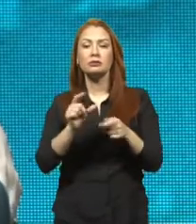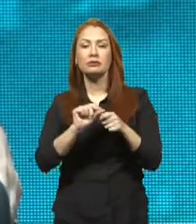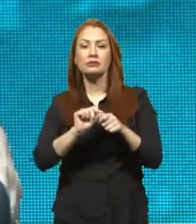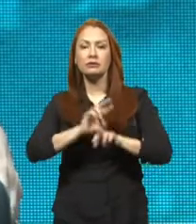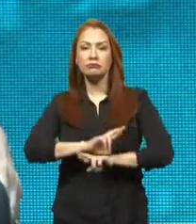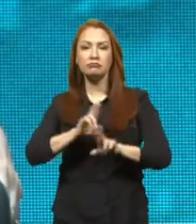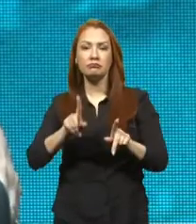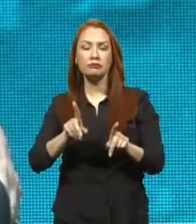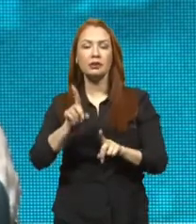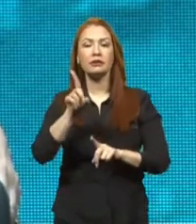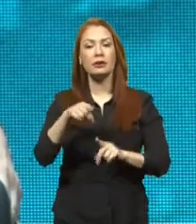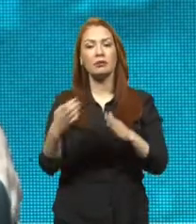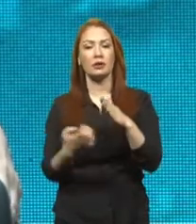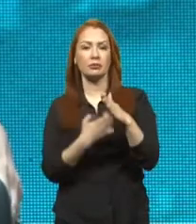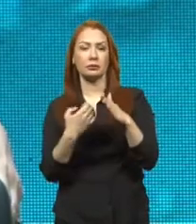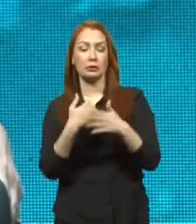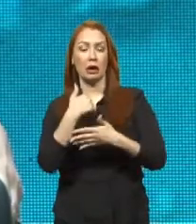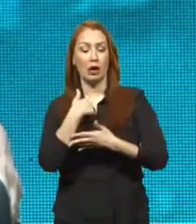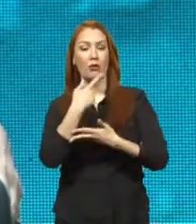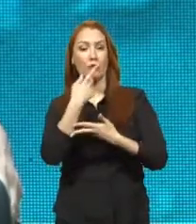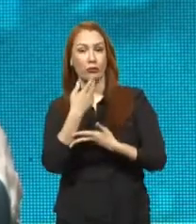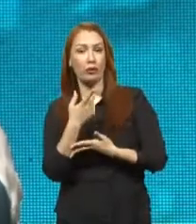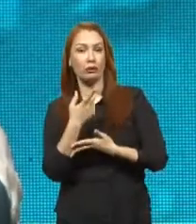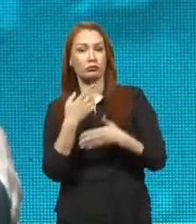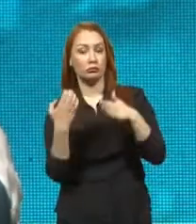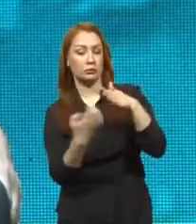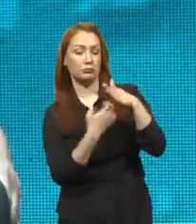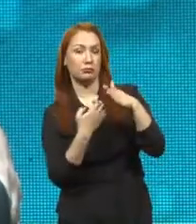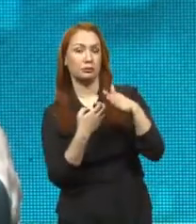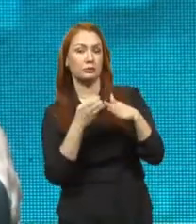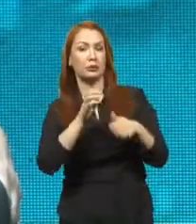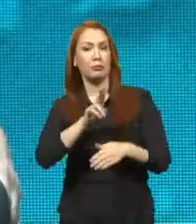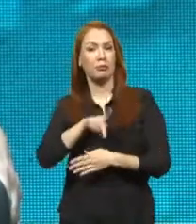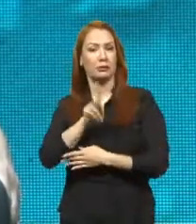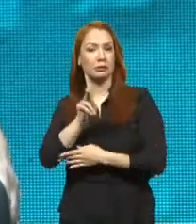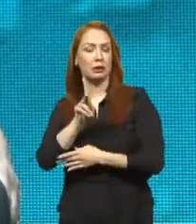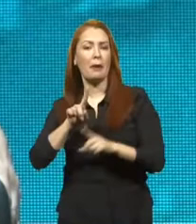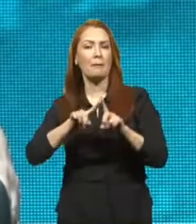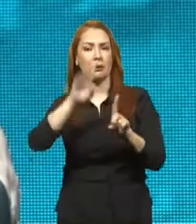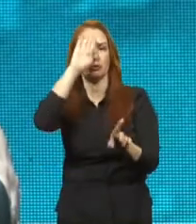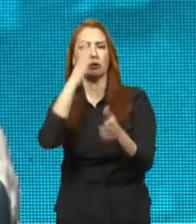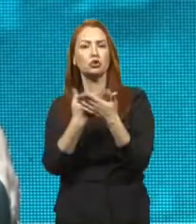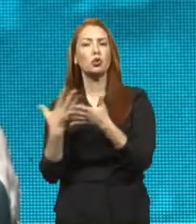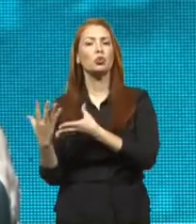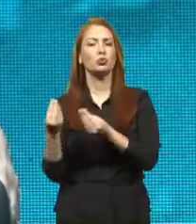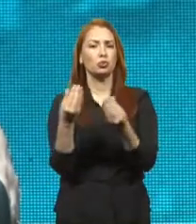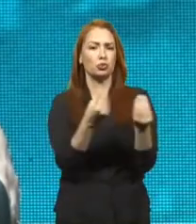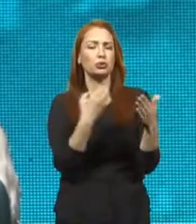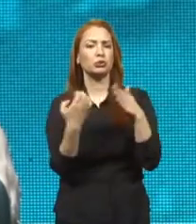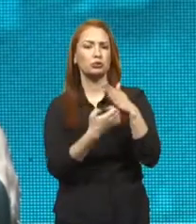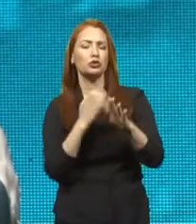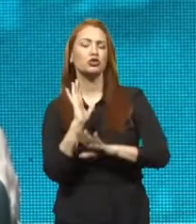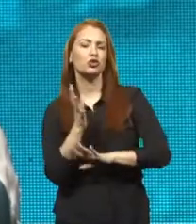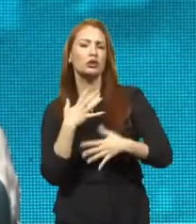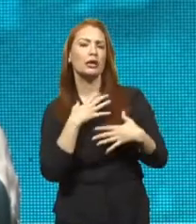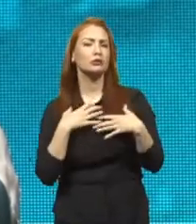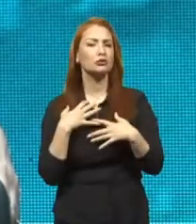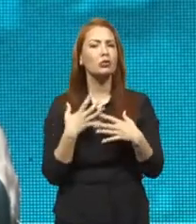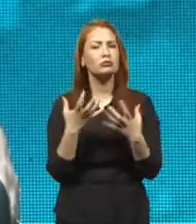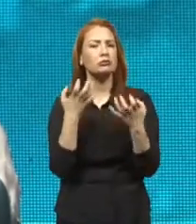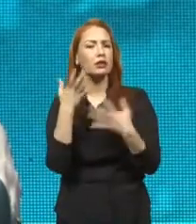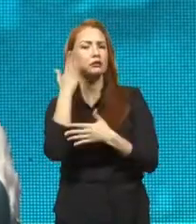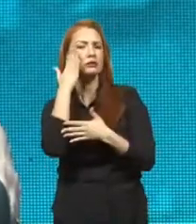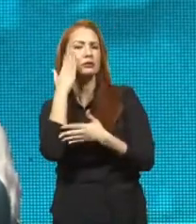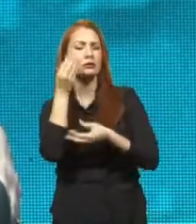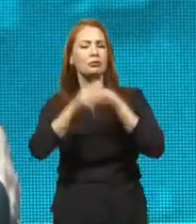as empresas, eu falo pela Braskem, mas tenho certeza absoluta que várias empresas estão já ansiosas pelos projetos para que